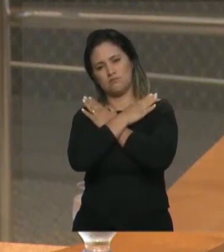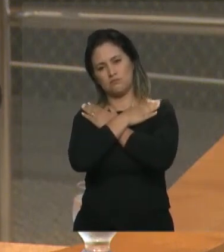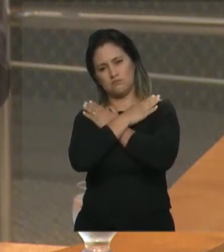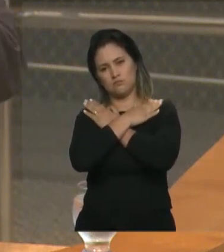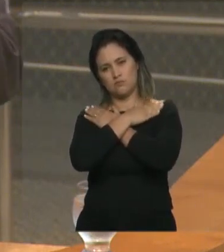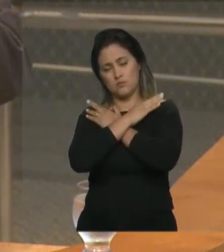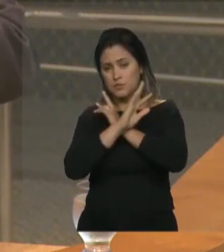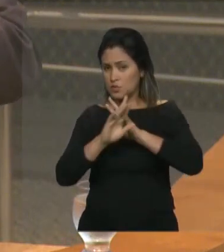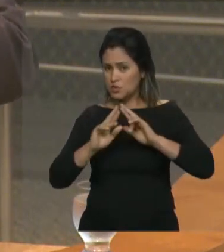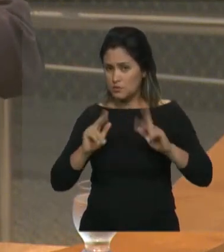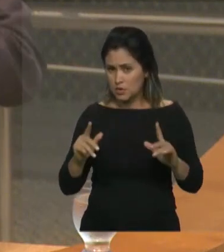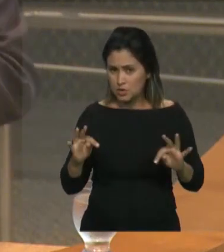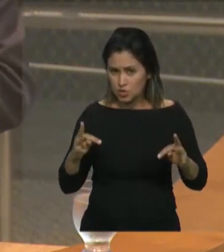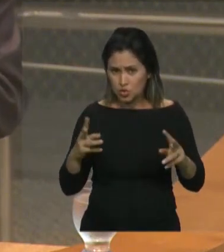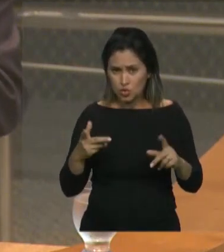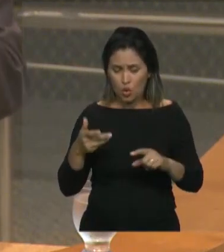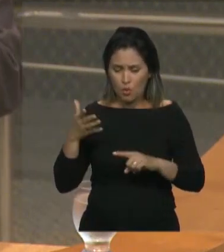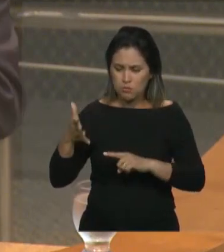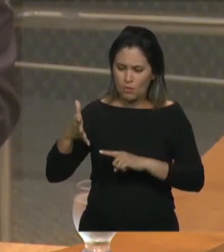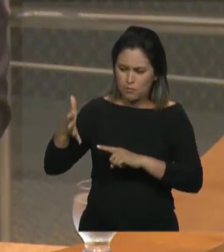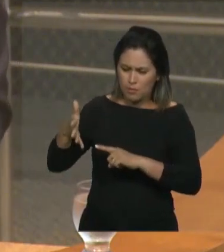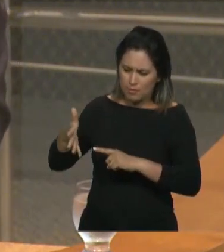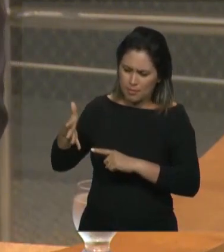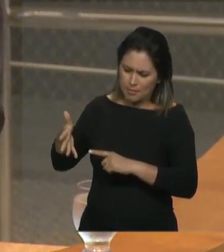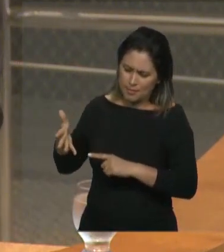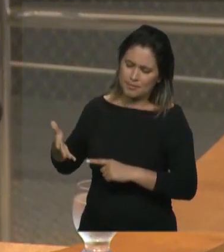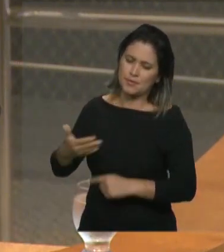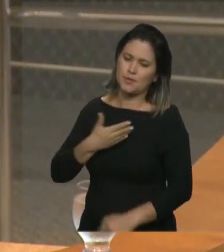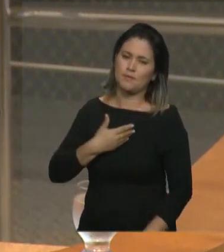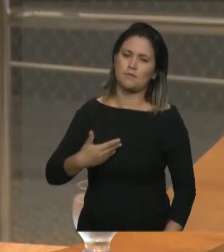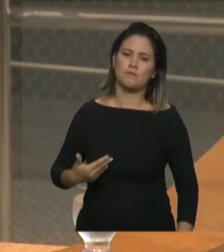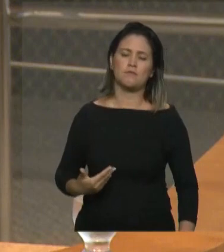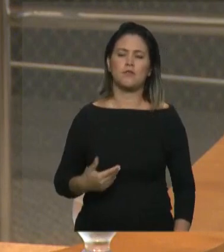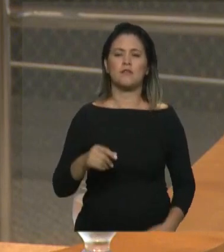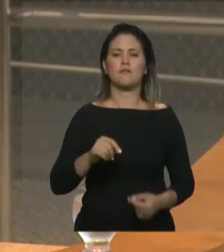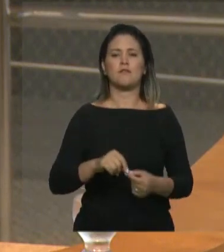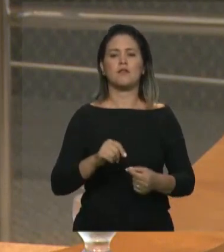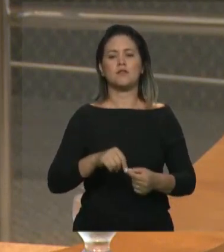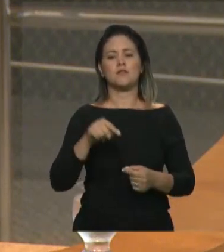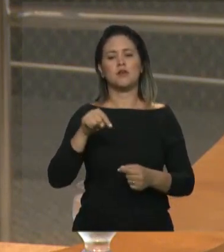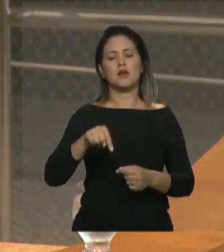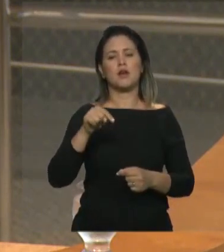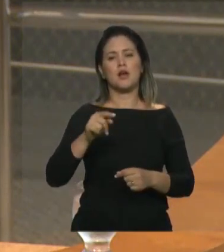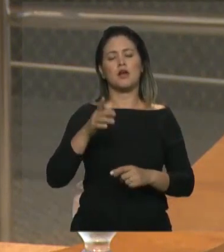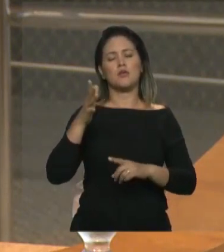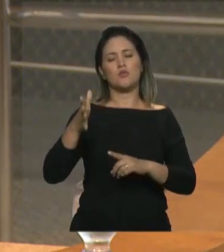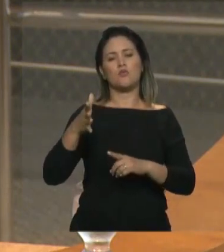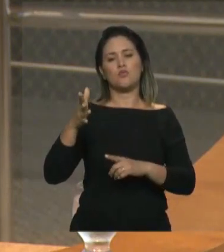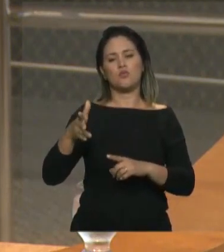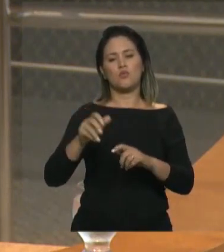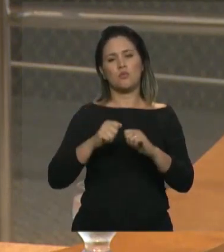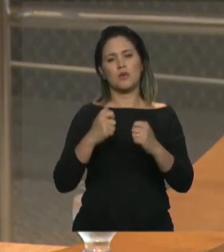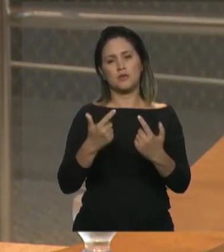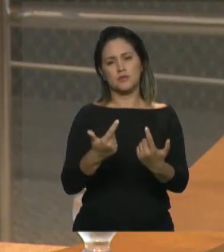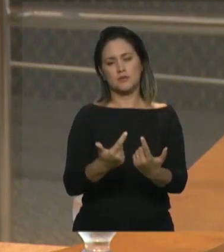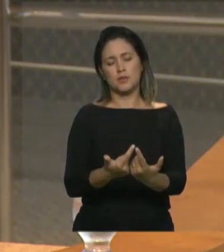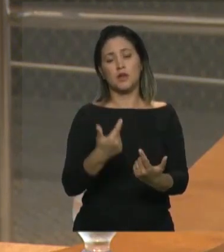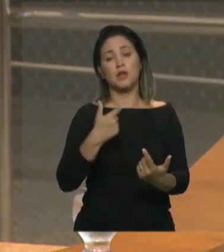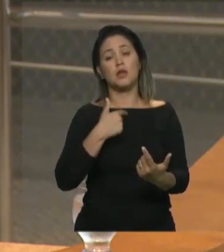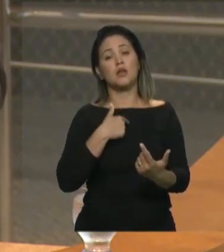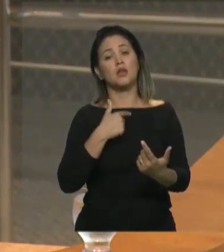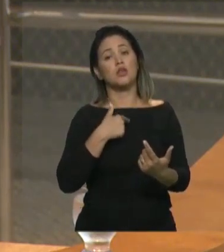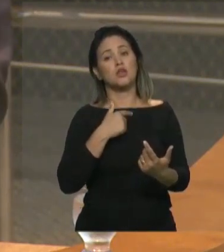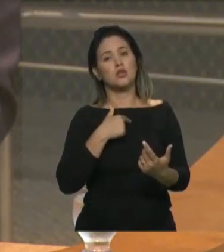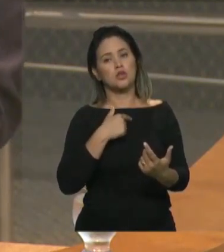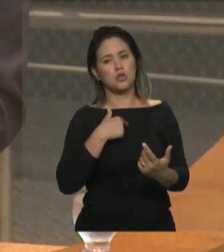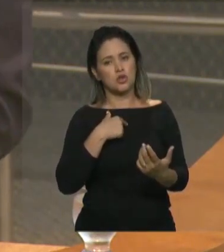discursos que o governador fez justamente aqui desta tribuna, e eu tenho os discursos todos guardados, colecionados, para